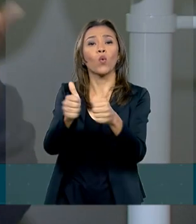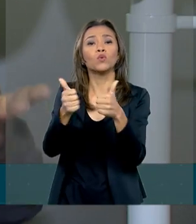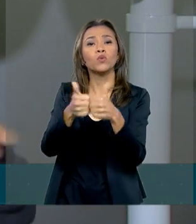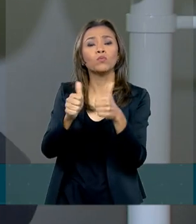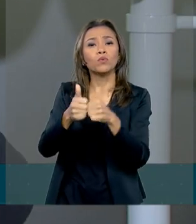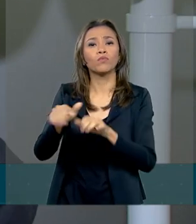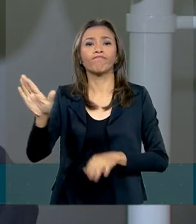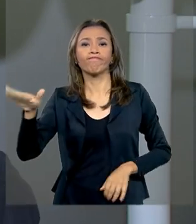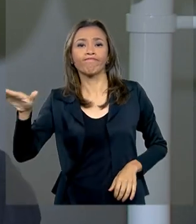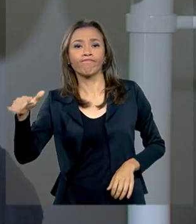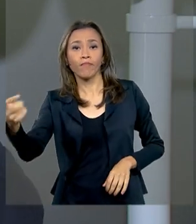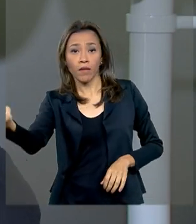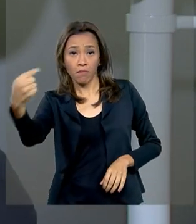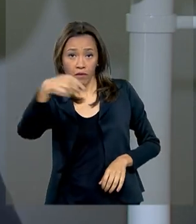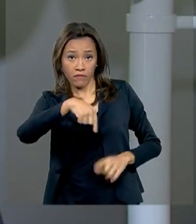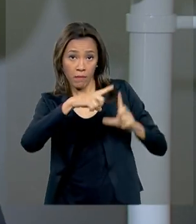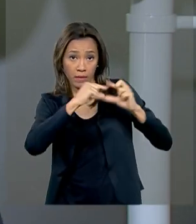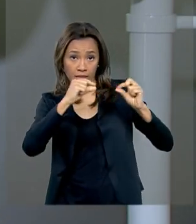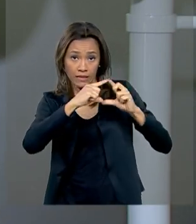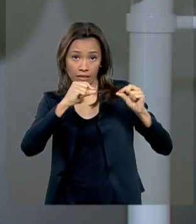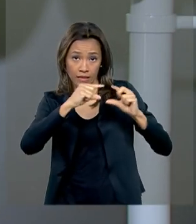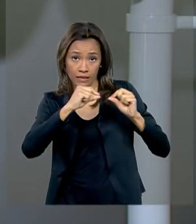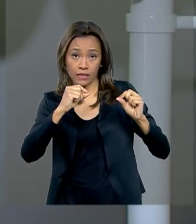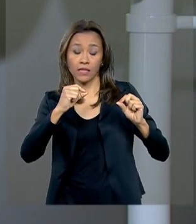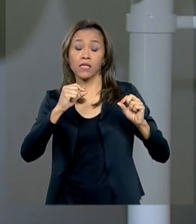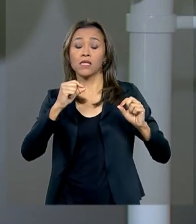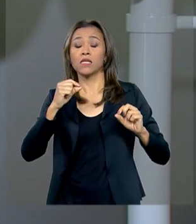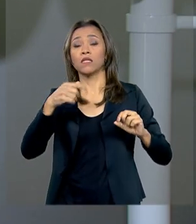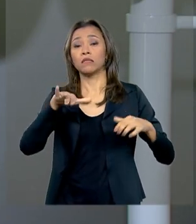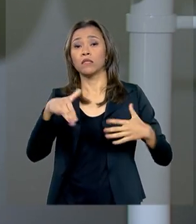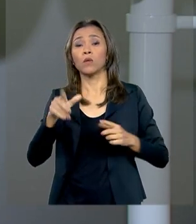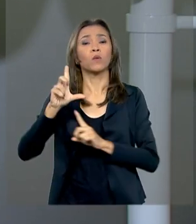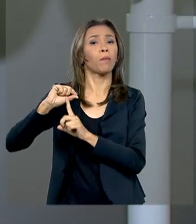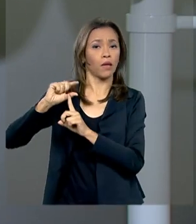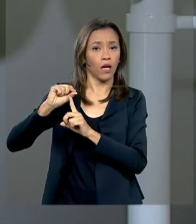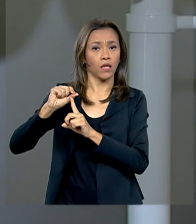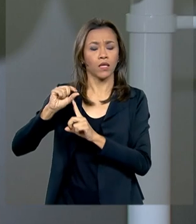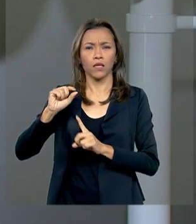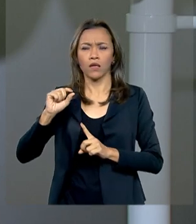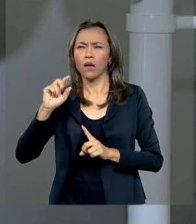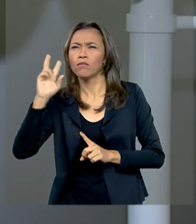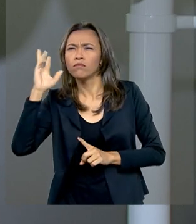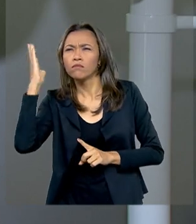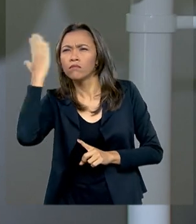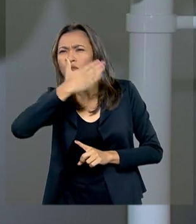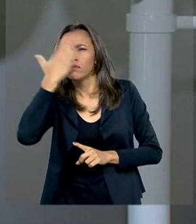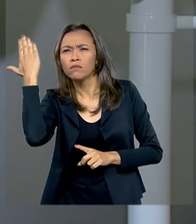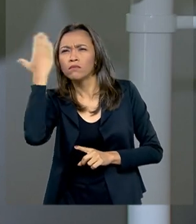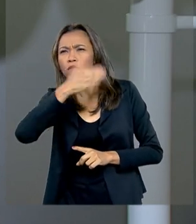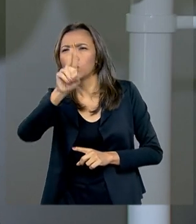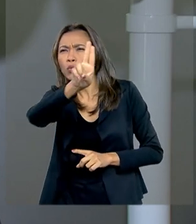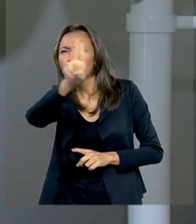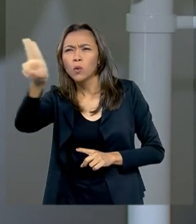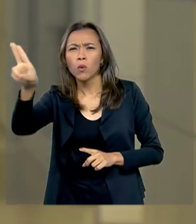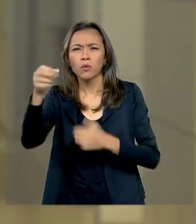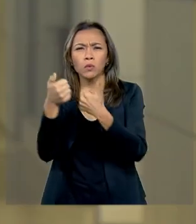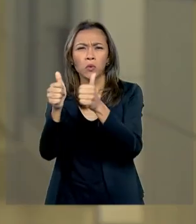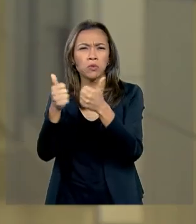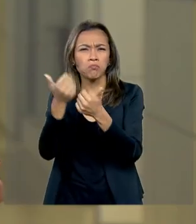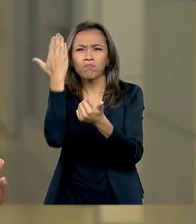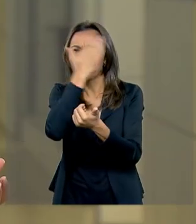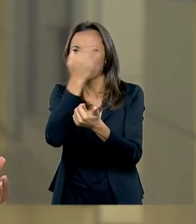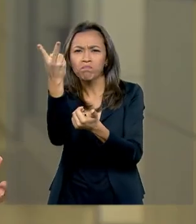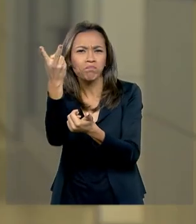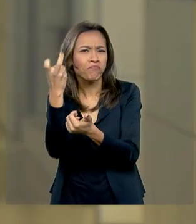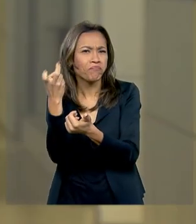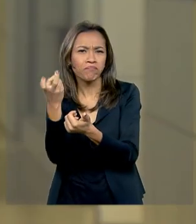vir para Brasília. Então o que acontece? Sumiu o letreiro do ônibus. Todos